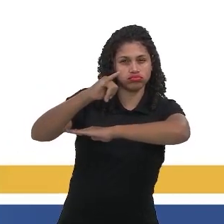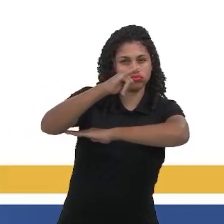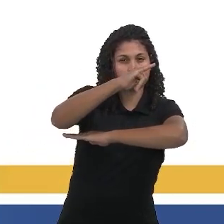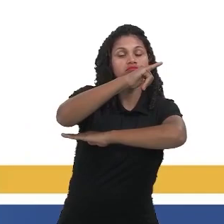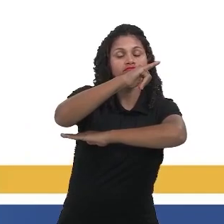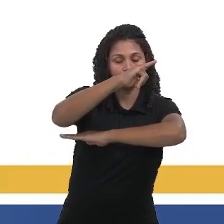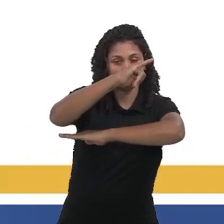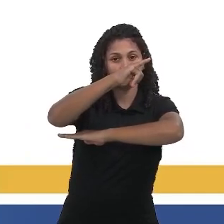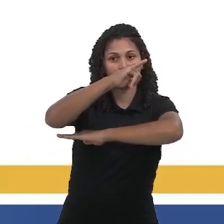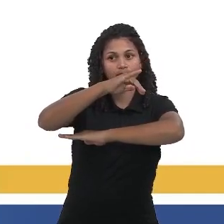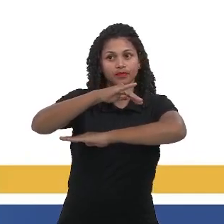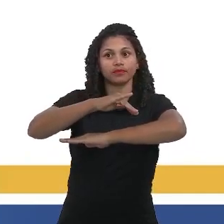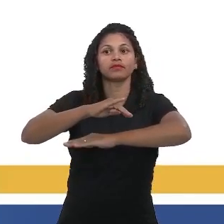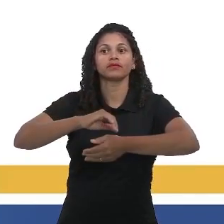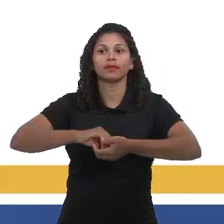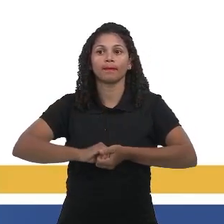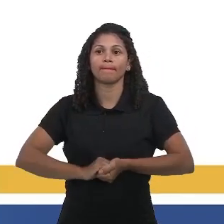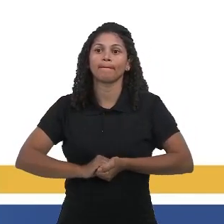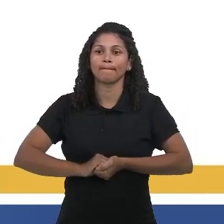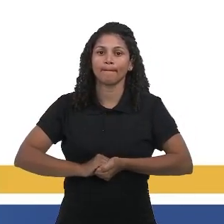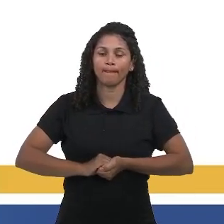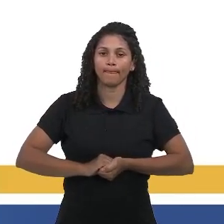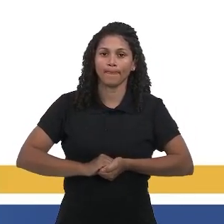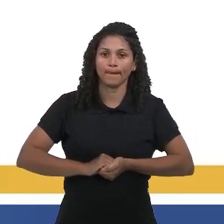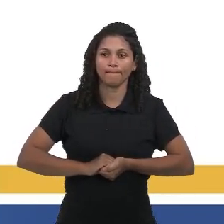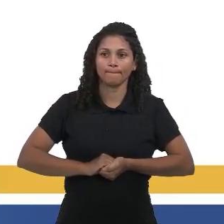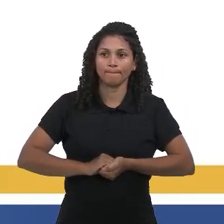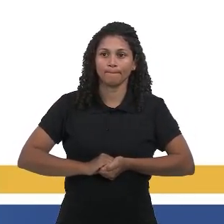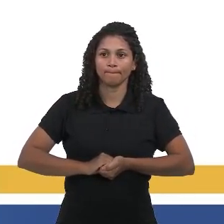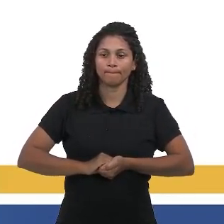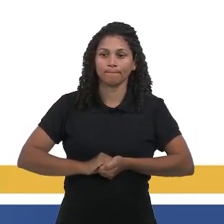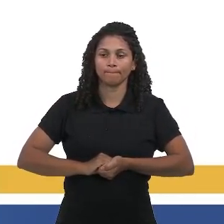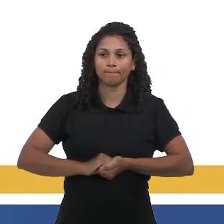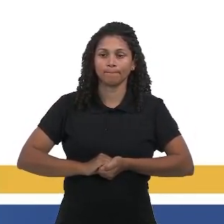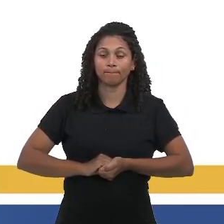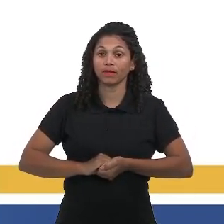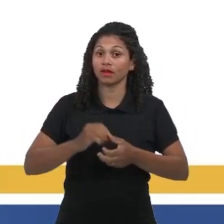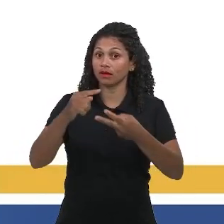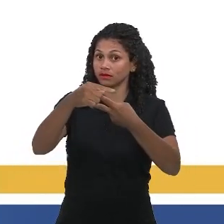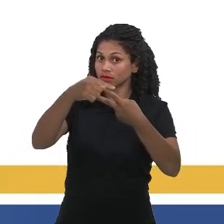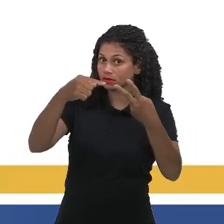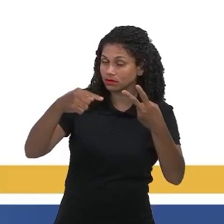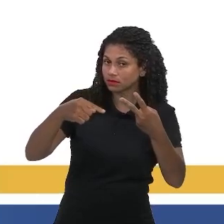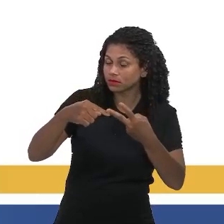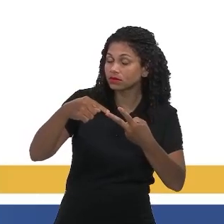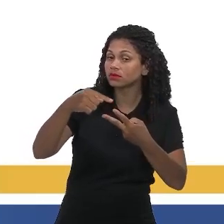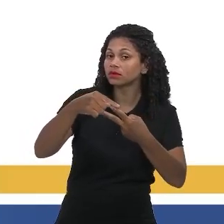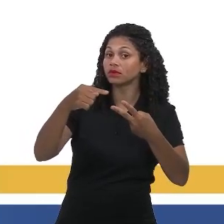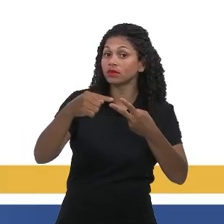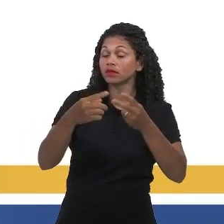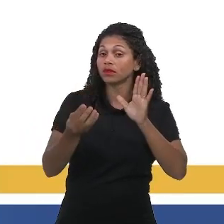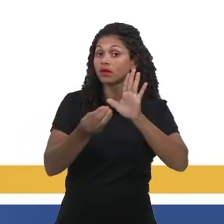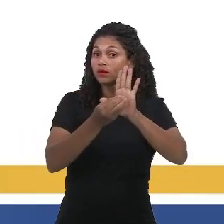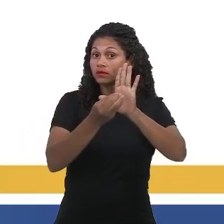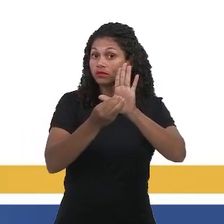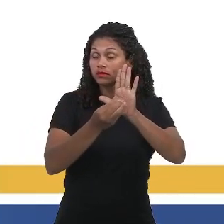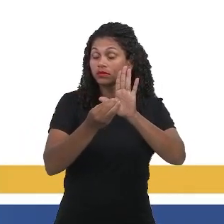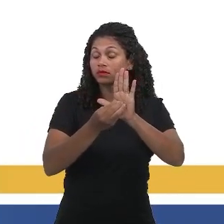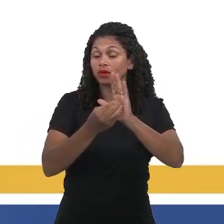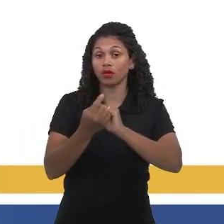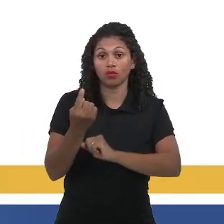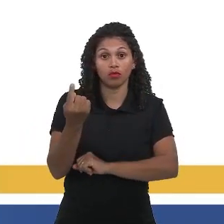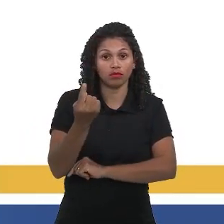90º né ou seja ele tá num plano R2 em voo no solo essas duas grandezas são dadas numa mesma unidade de